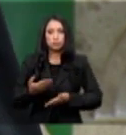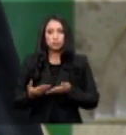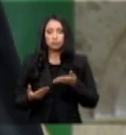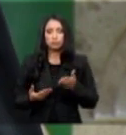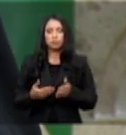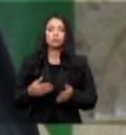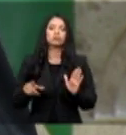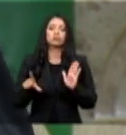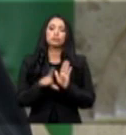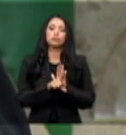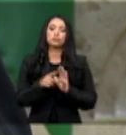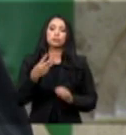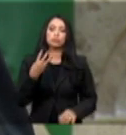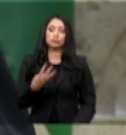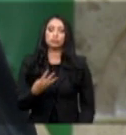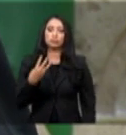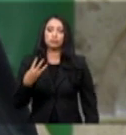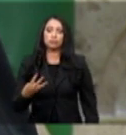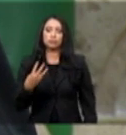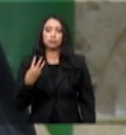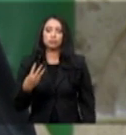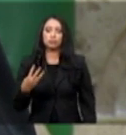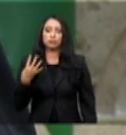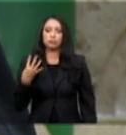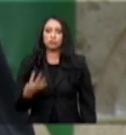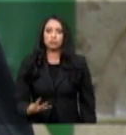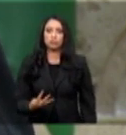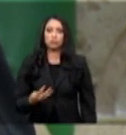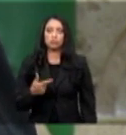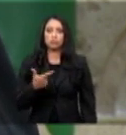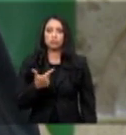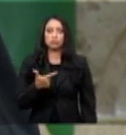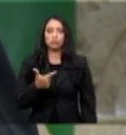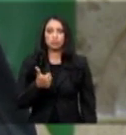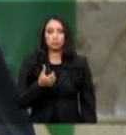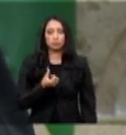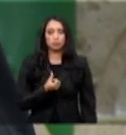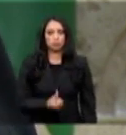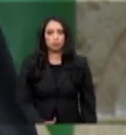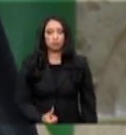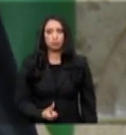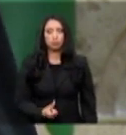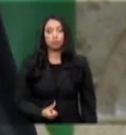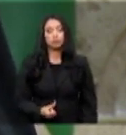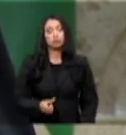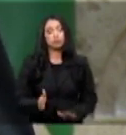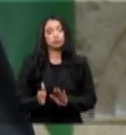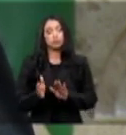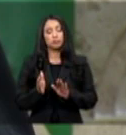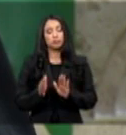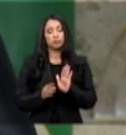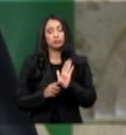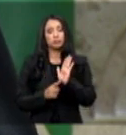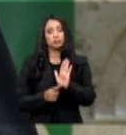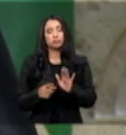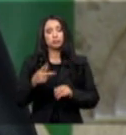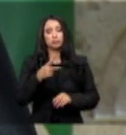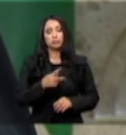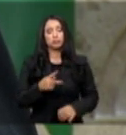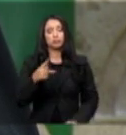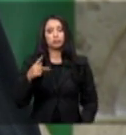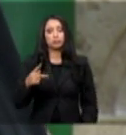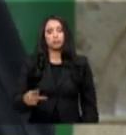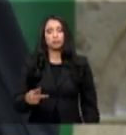Lei 3.334, de 2016, aquela que disciplina as PPIs, o Programa de Parceria